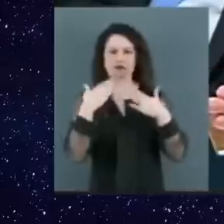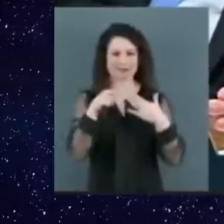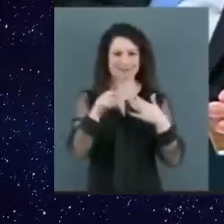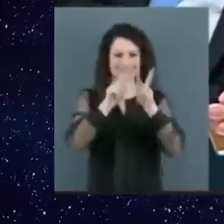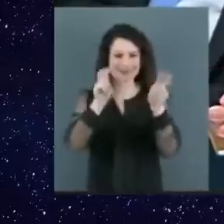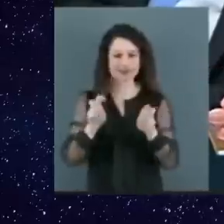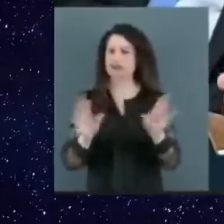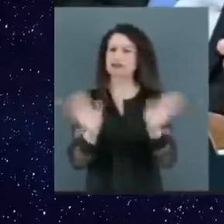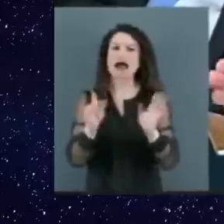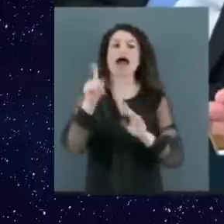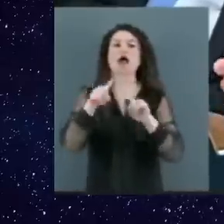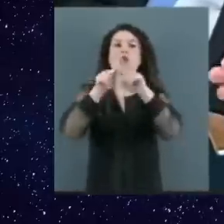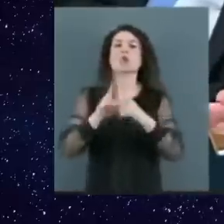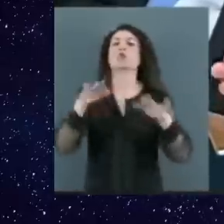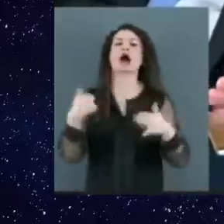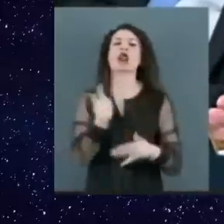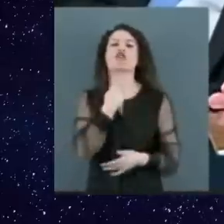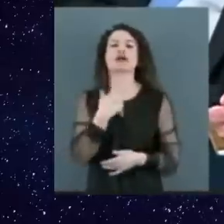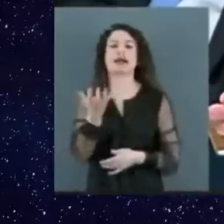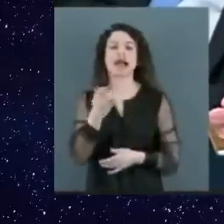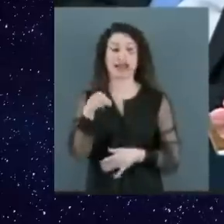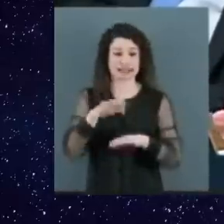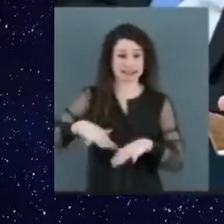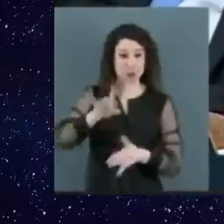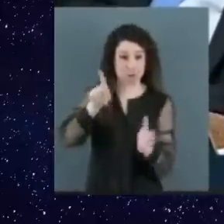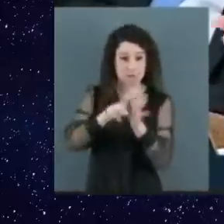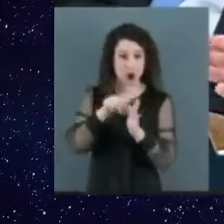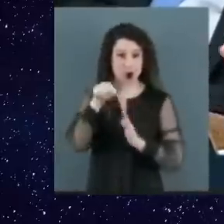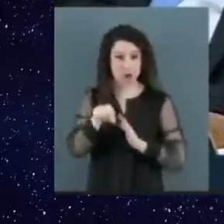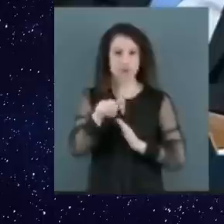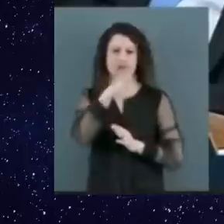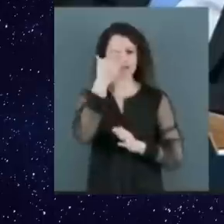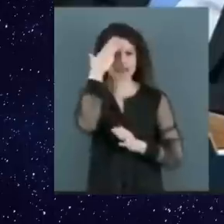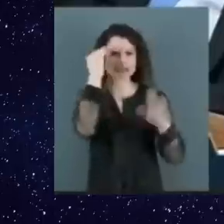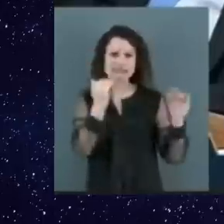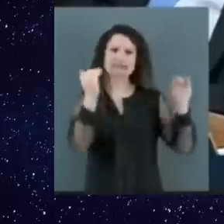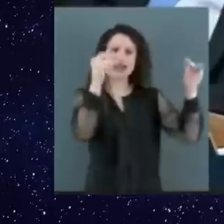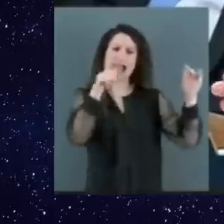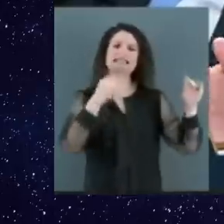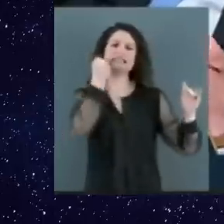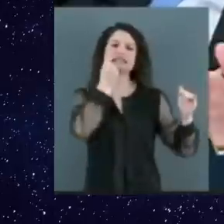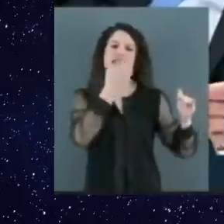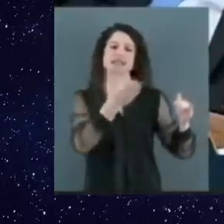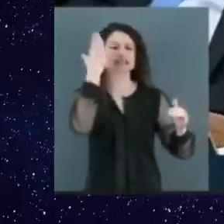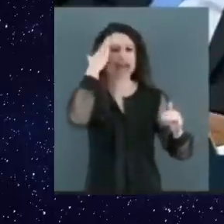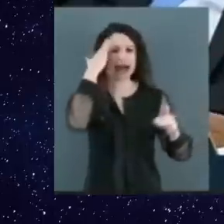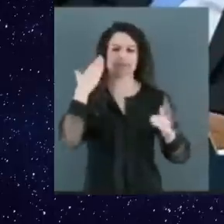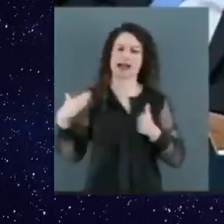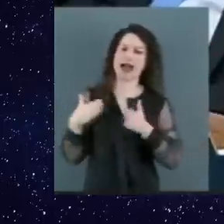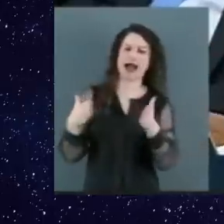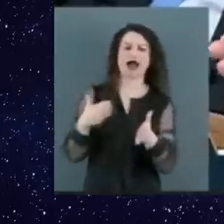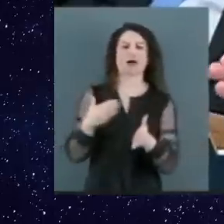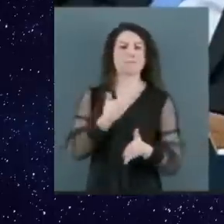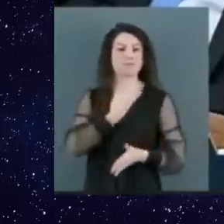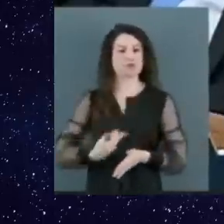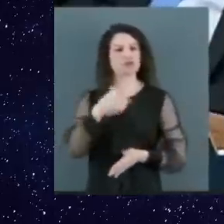que nós queremos. E o espaço próprio para essa regulação, Vossa Excelência senador, tem uma carreira pública, Vossa Excelência